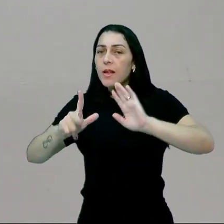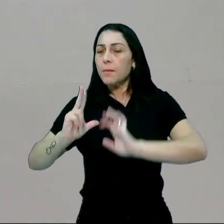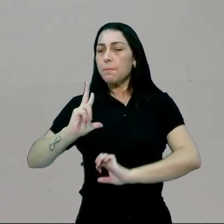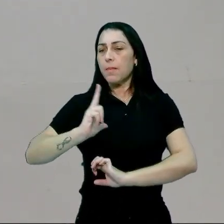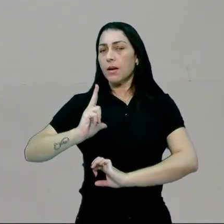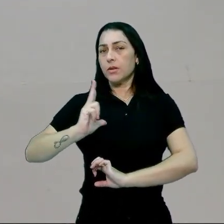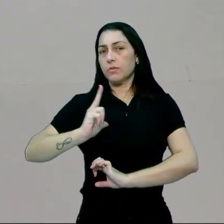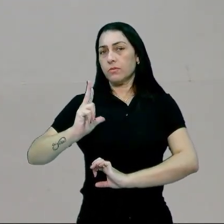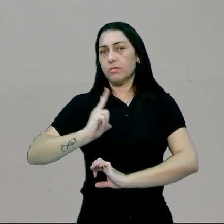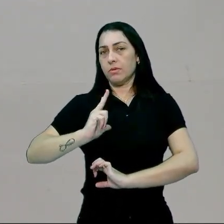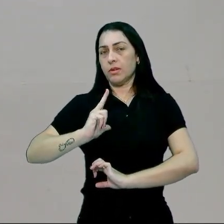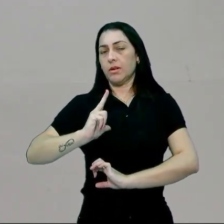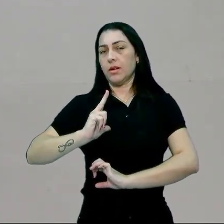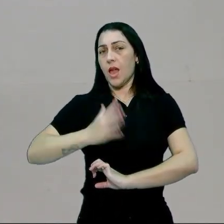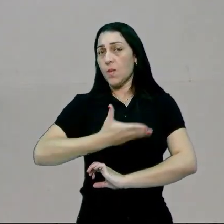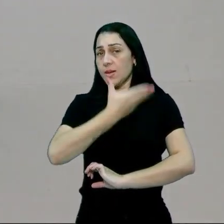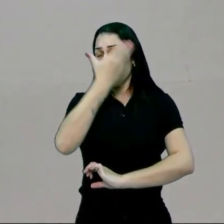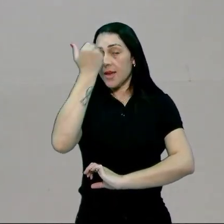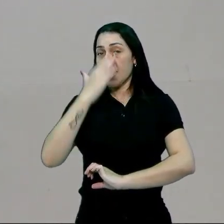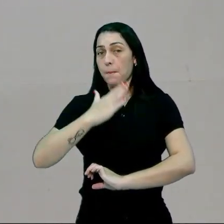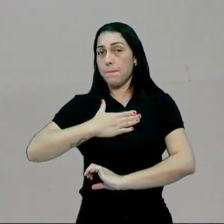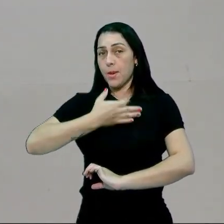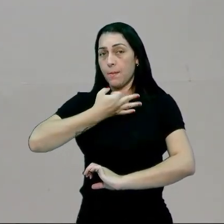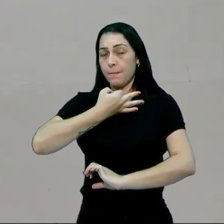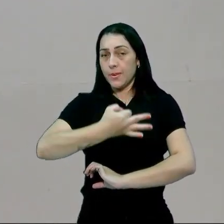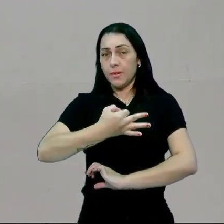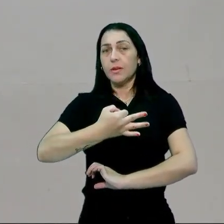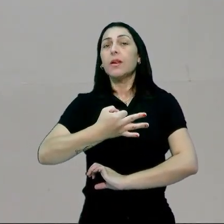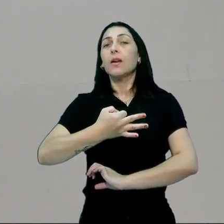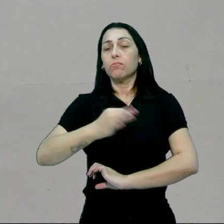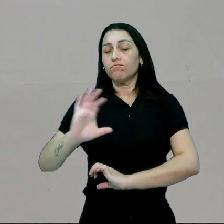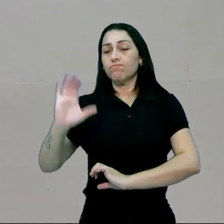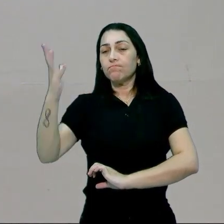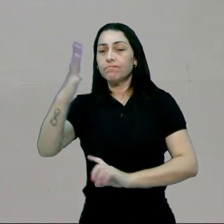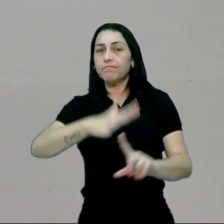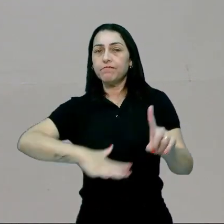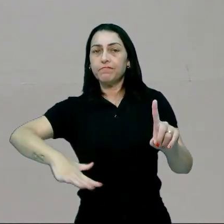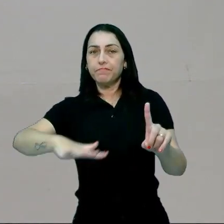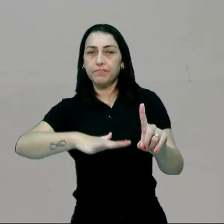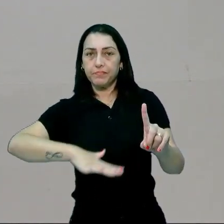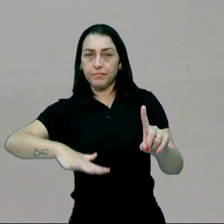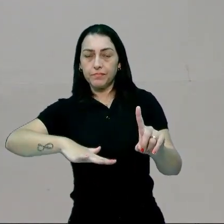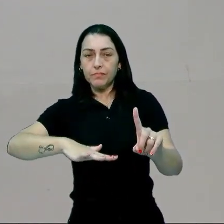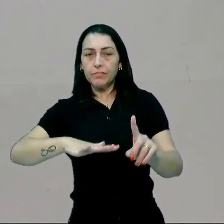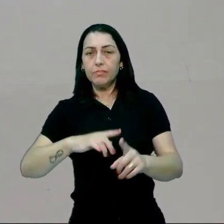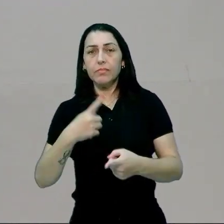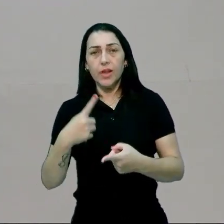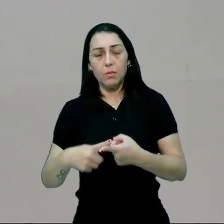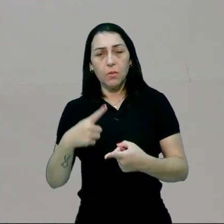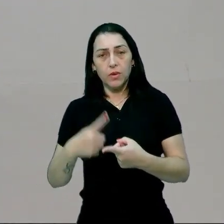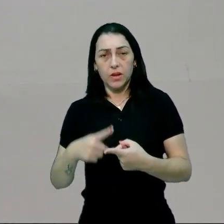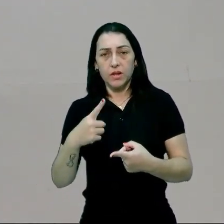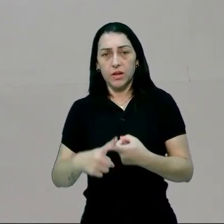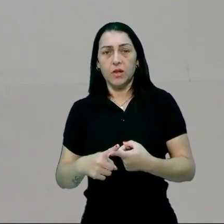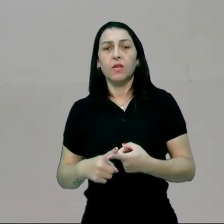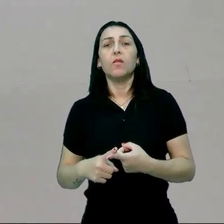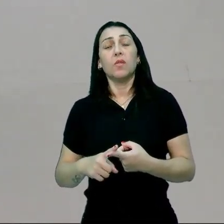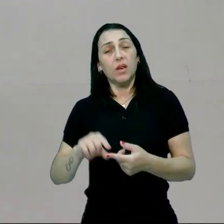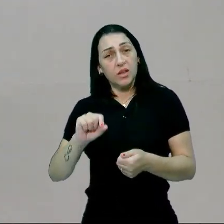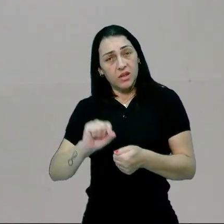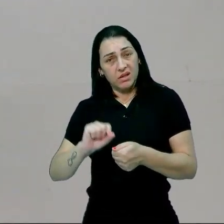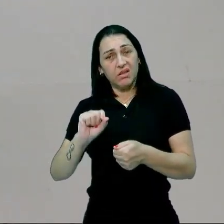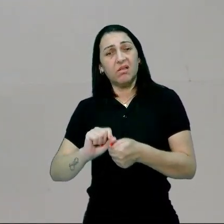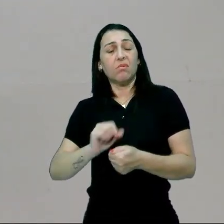a respeito daquele acontecimento, a respeito daquele fenômeno social. Né? Porque senão eu vou estar agindo de